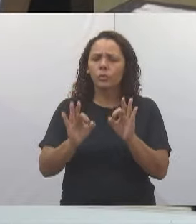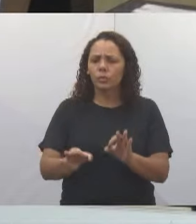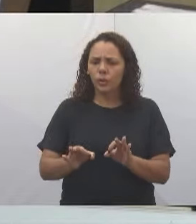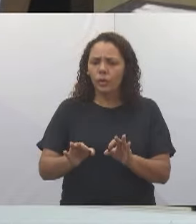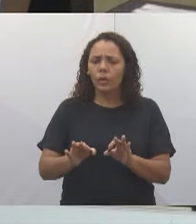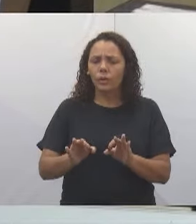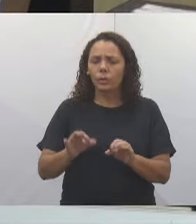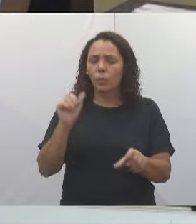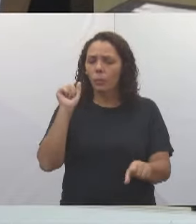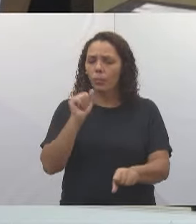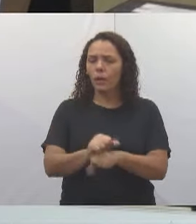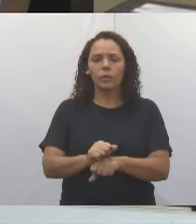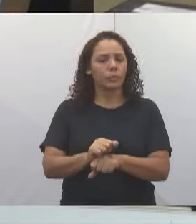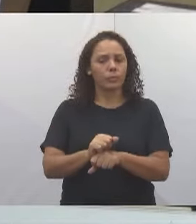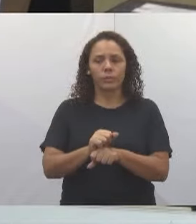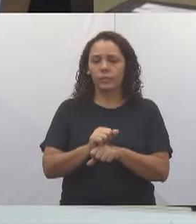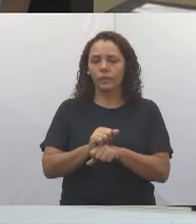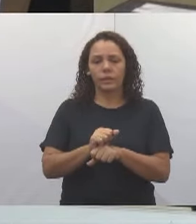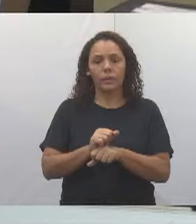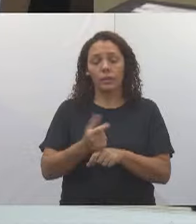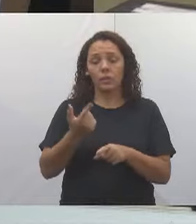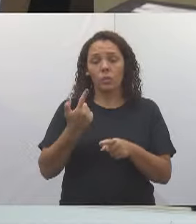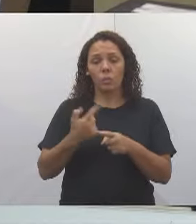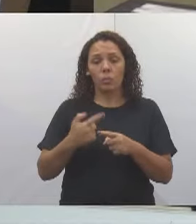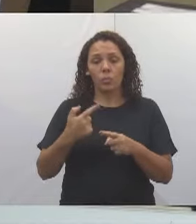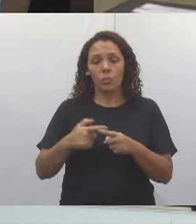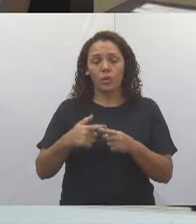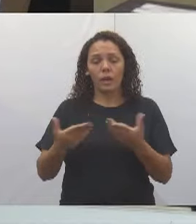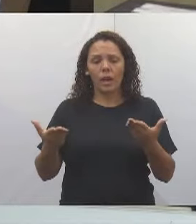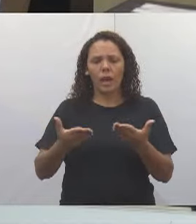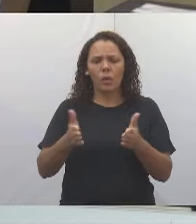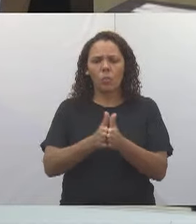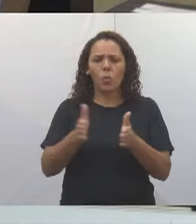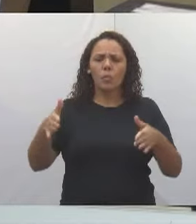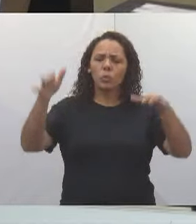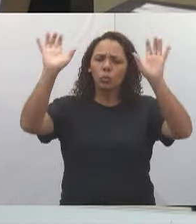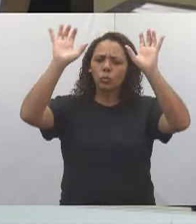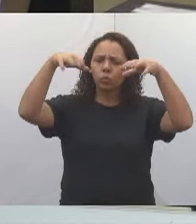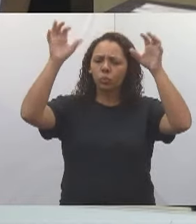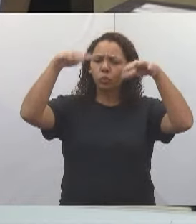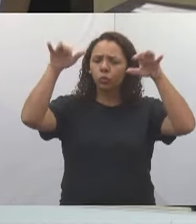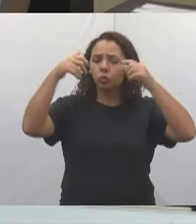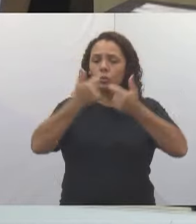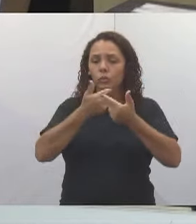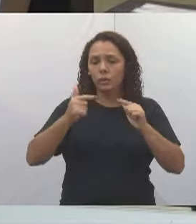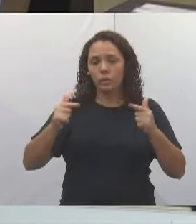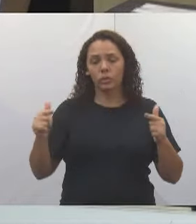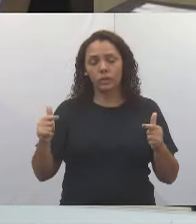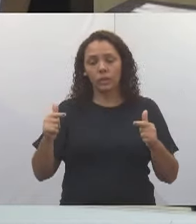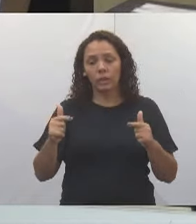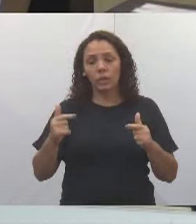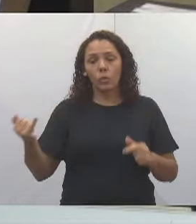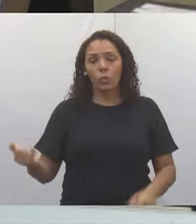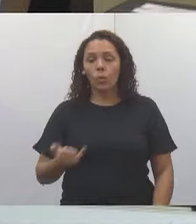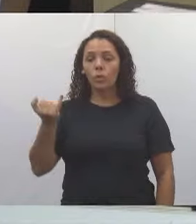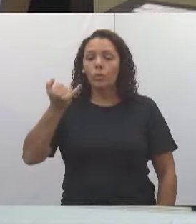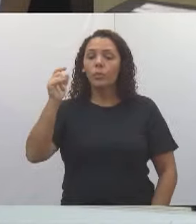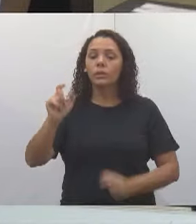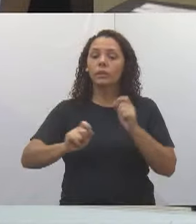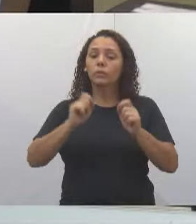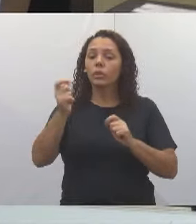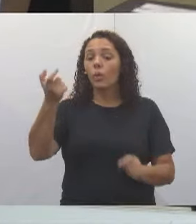não parou, porque nesse momento que não está chovendo, a parte mais importante é a de